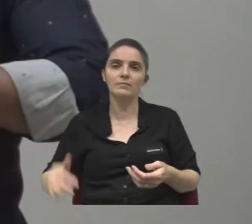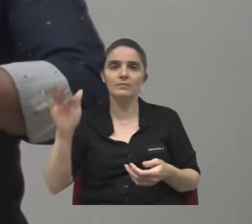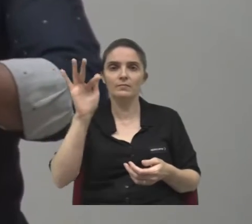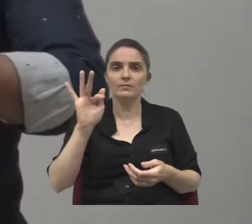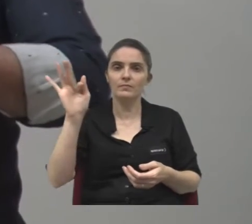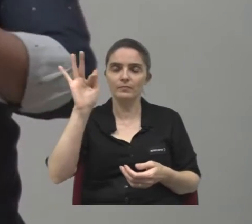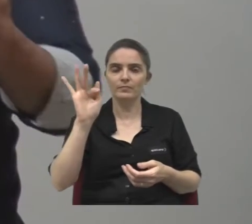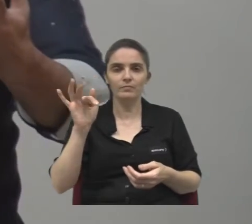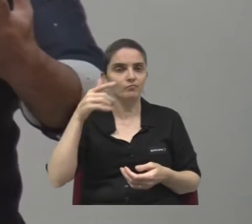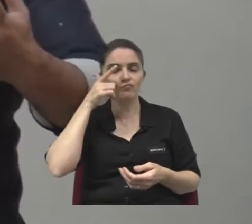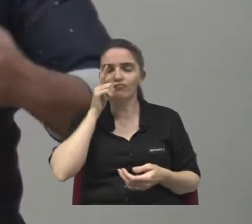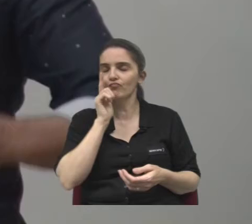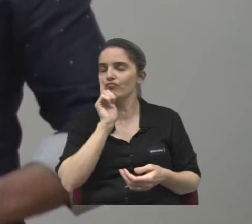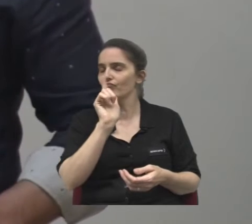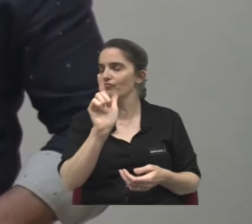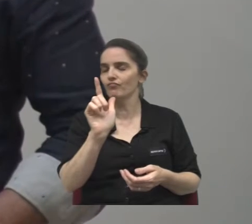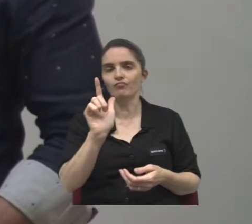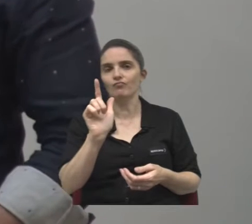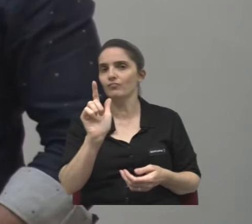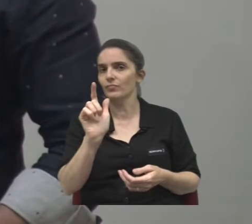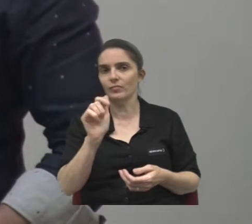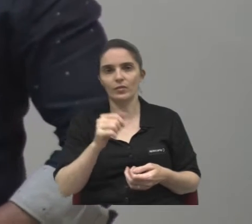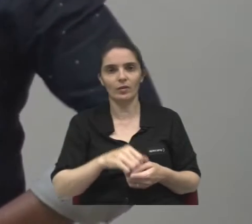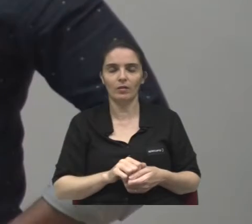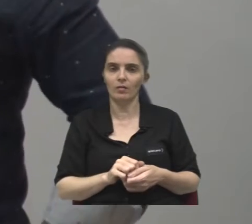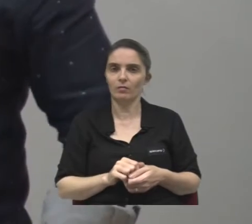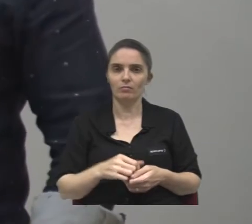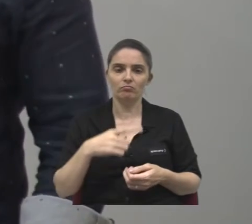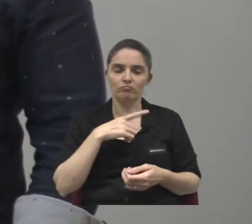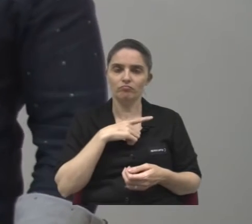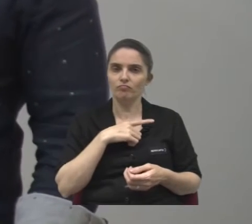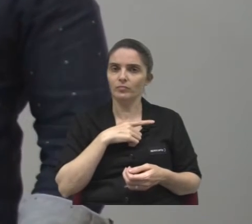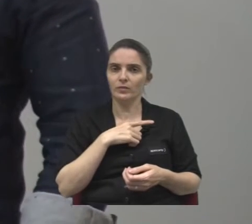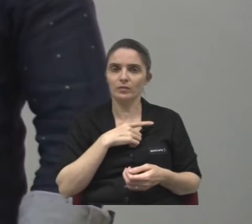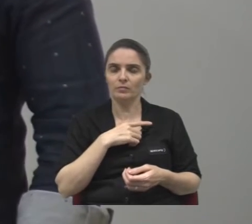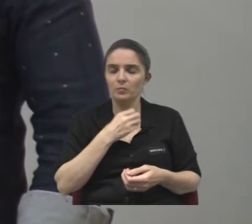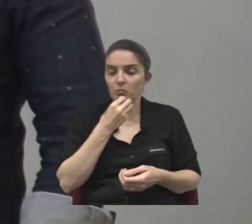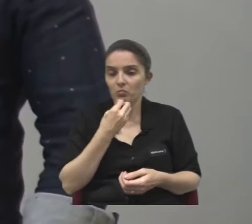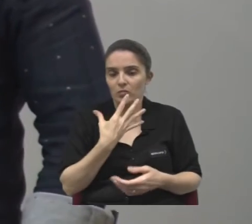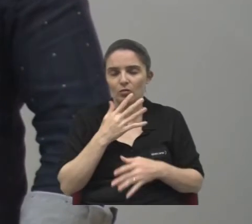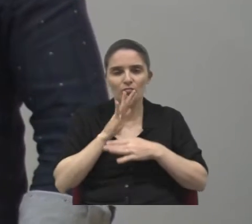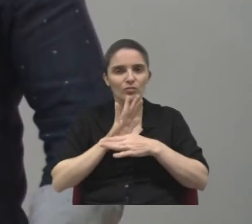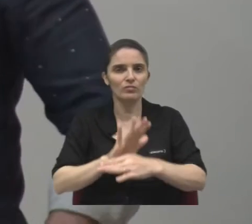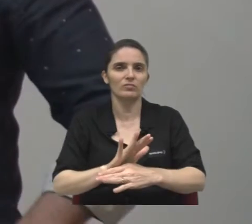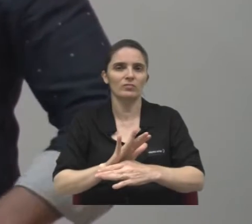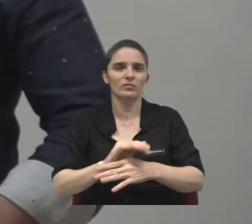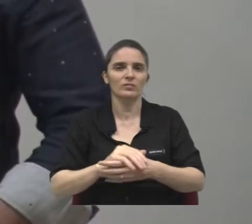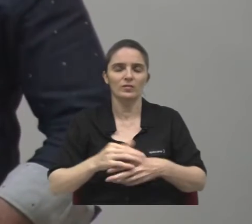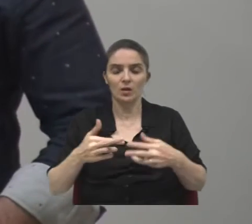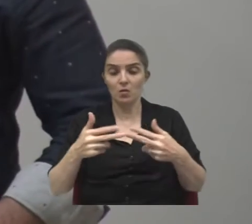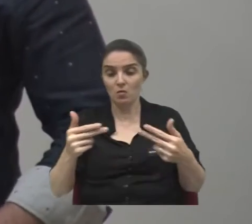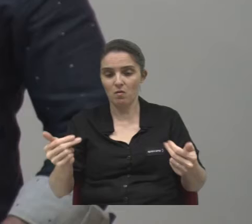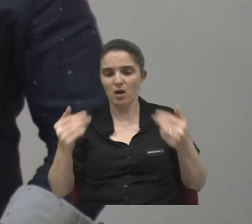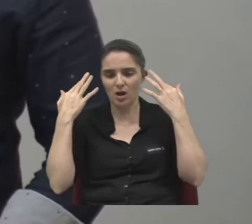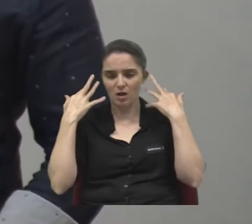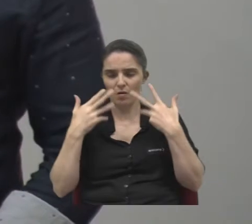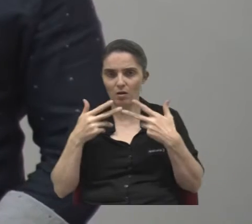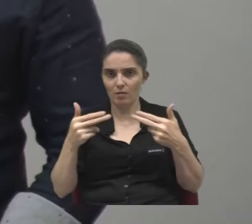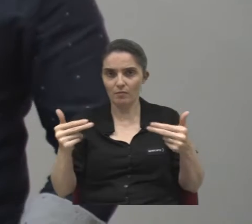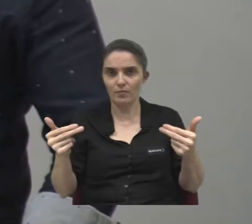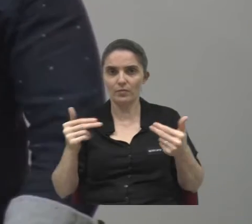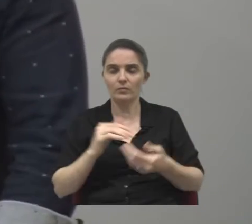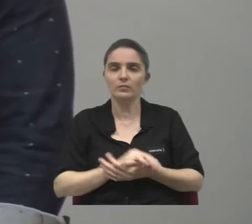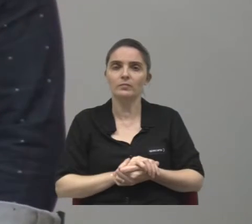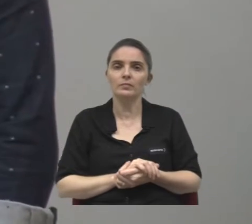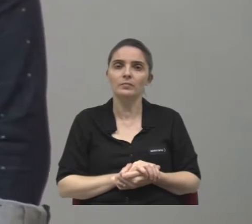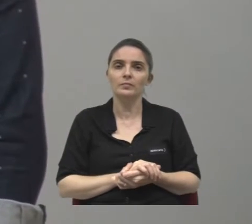contemplar grandes santuários que hoje são responsáveis por cuidar de uma diversidade de animal. E foi pensando